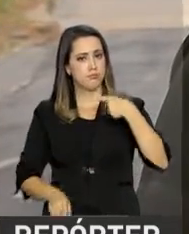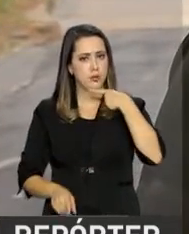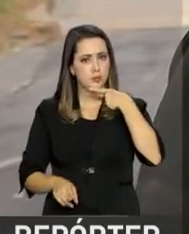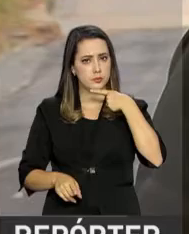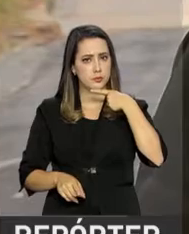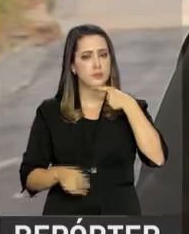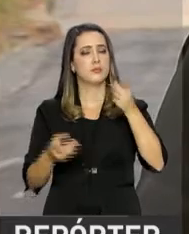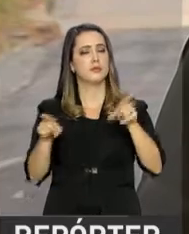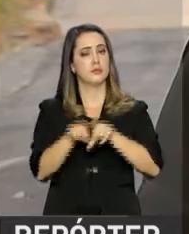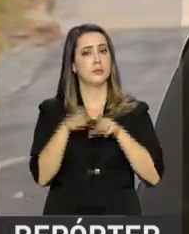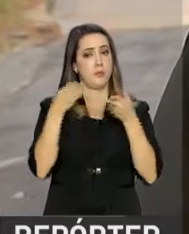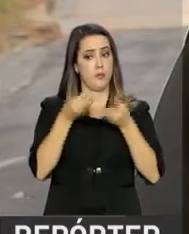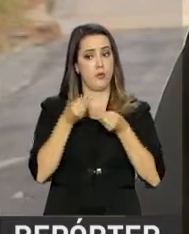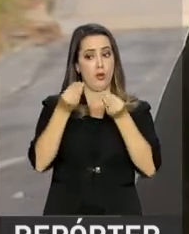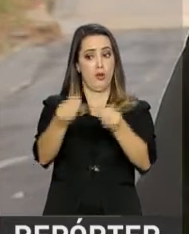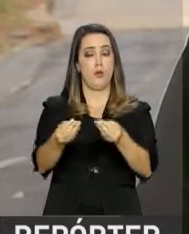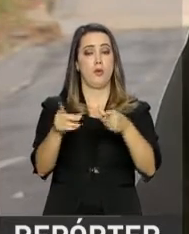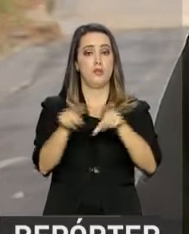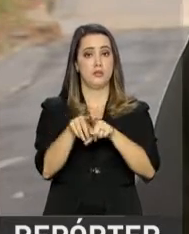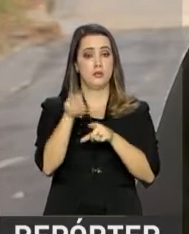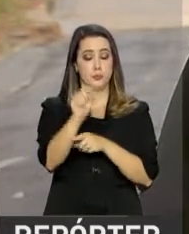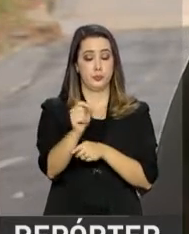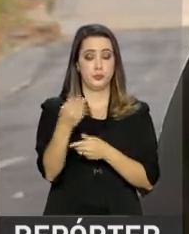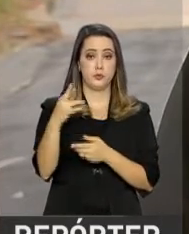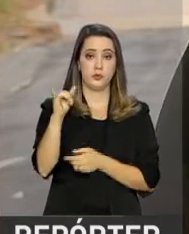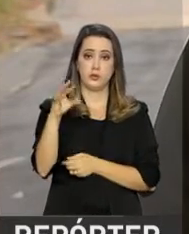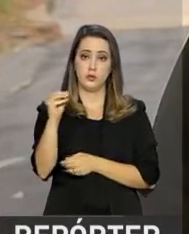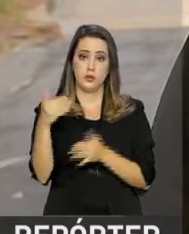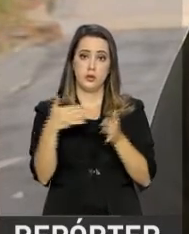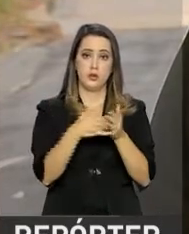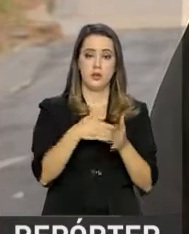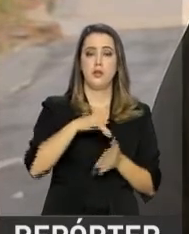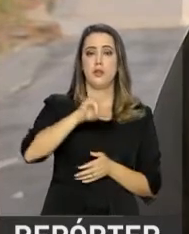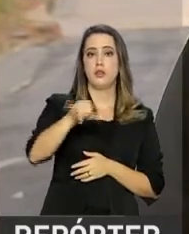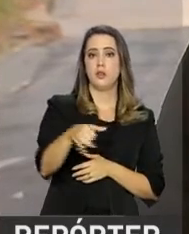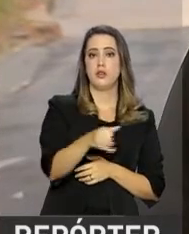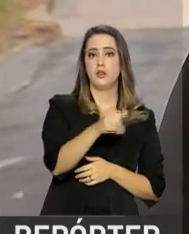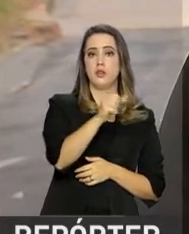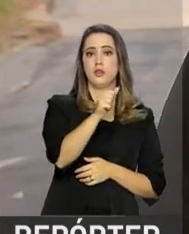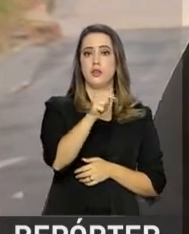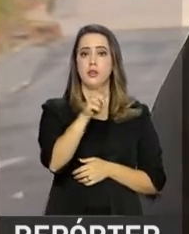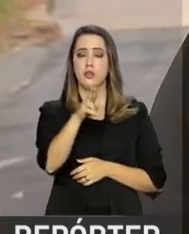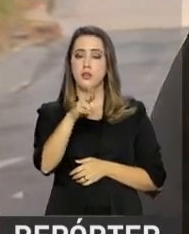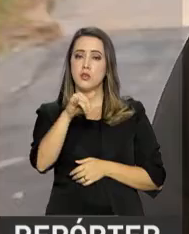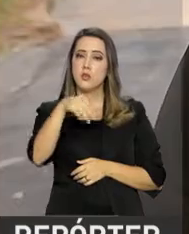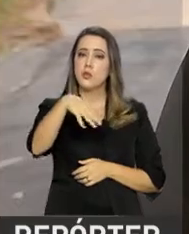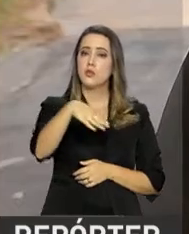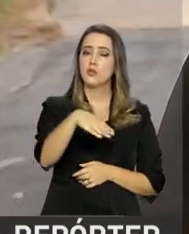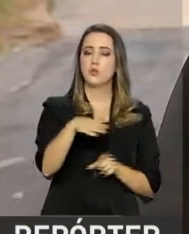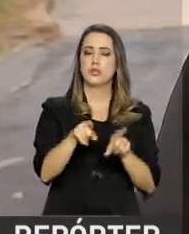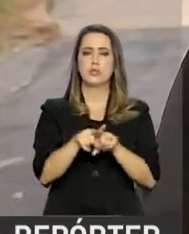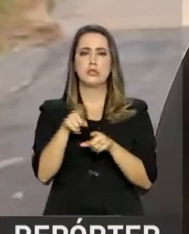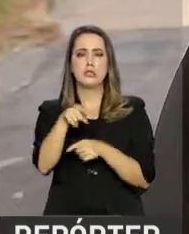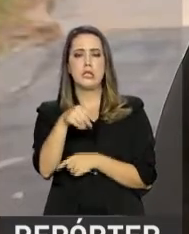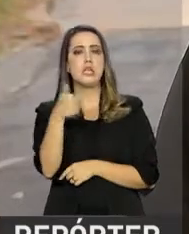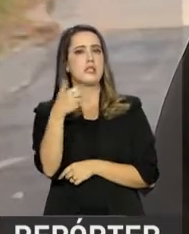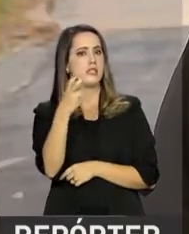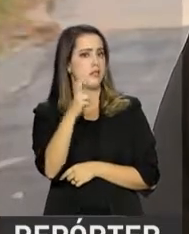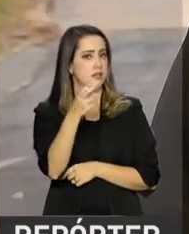deste trecho da obra entre rio largo ea cidade de joaquim gomes a rodovia chega a 156